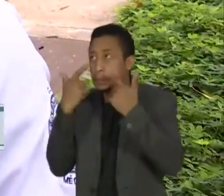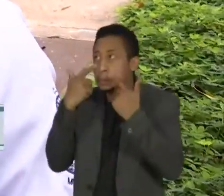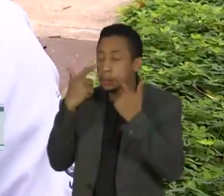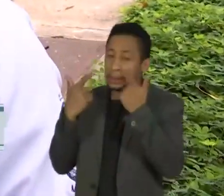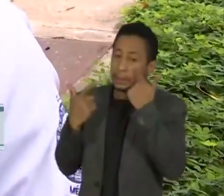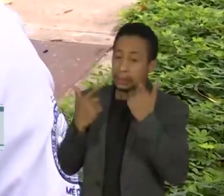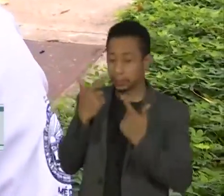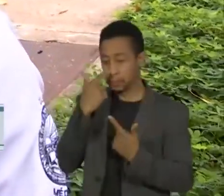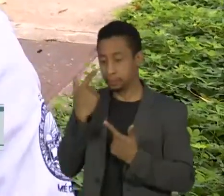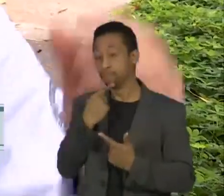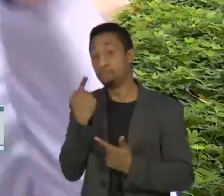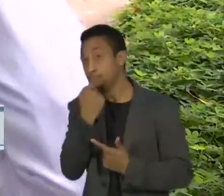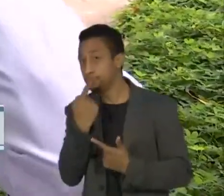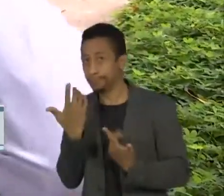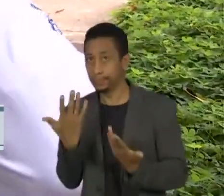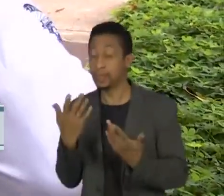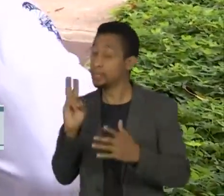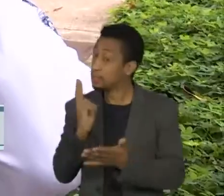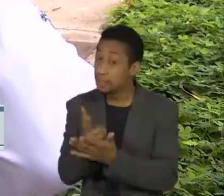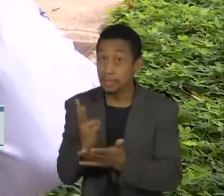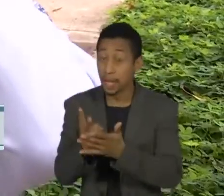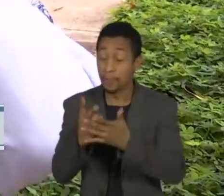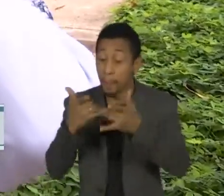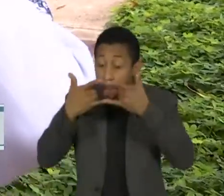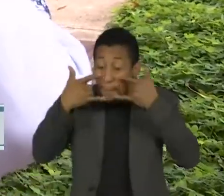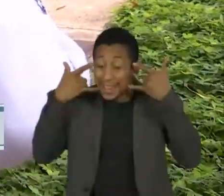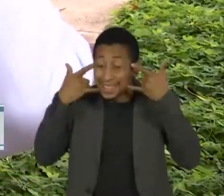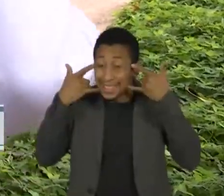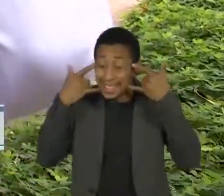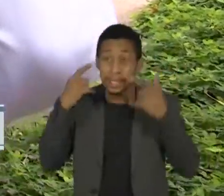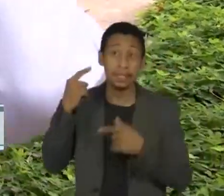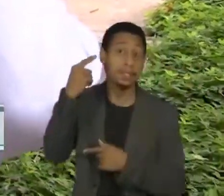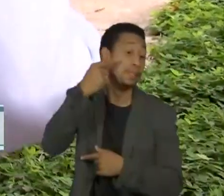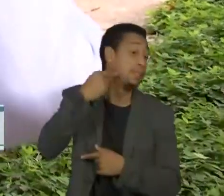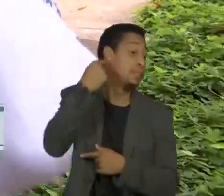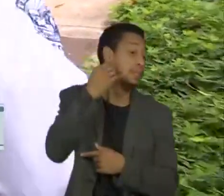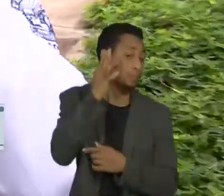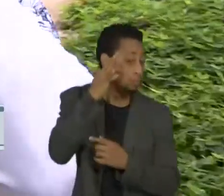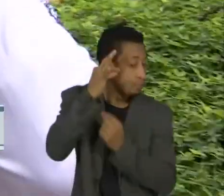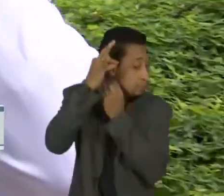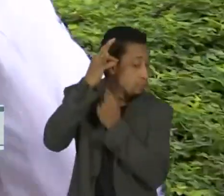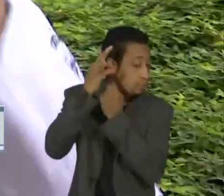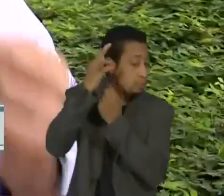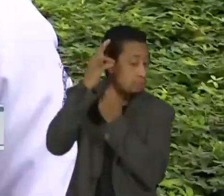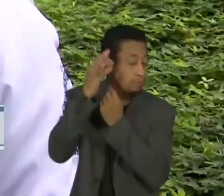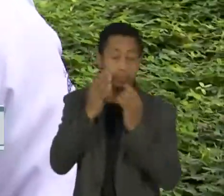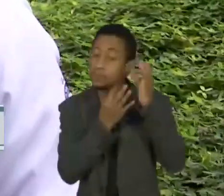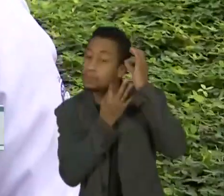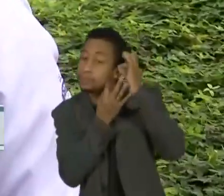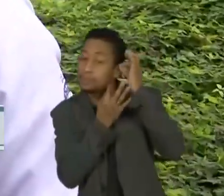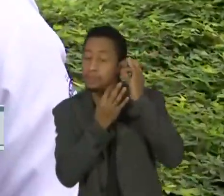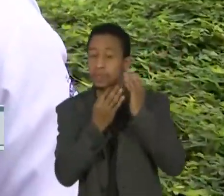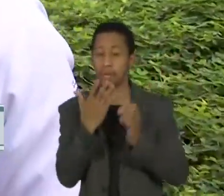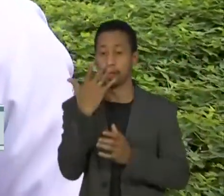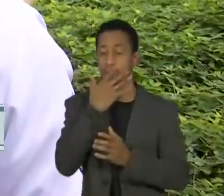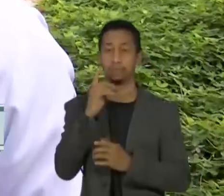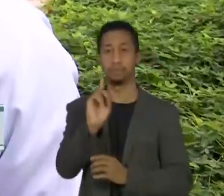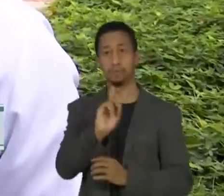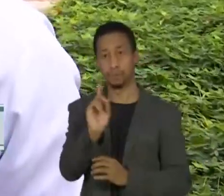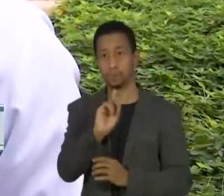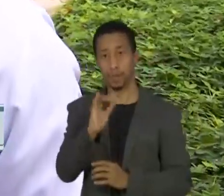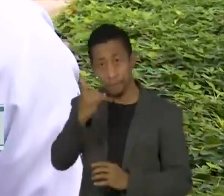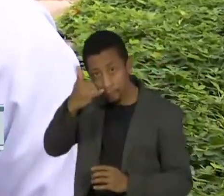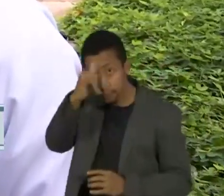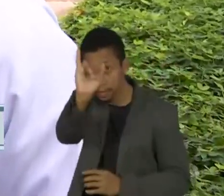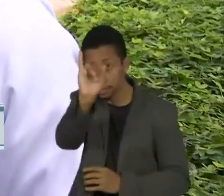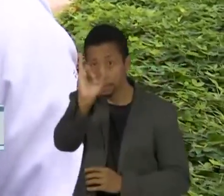sempre quando for manipular a máscara, o ideal é fazer pela lateral da máscara, sempre ajustar as fixações pela lateral, não é? Então, não